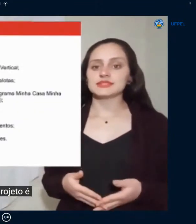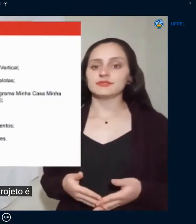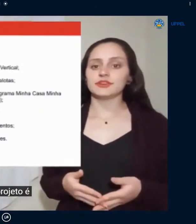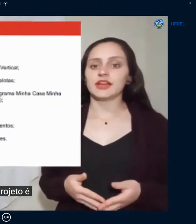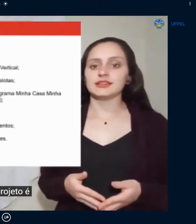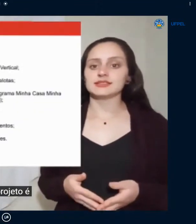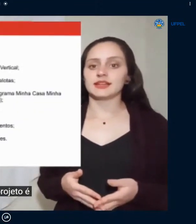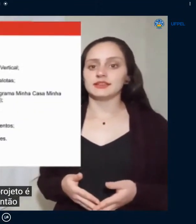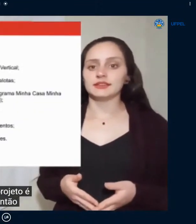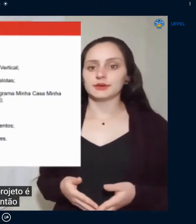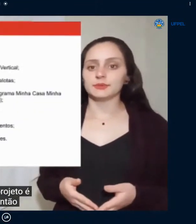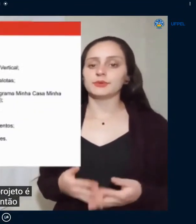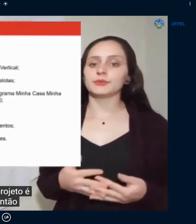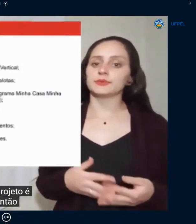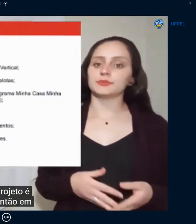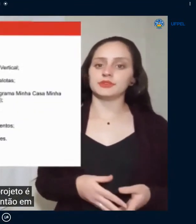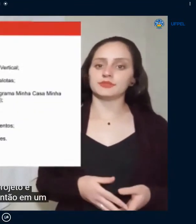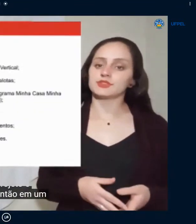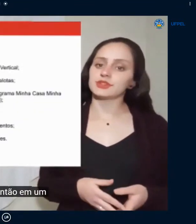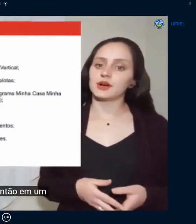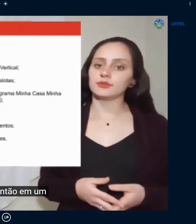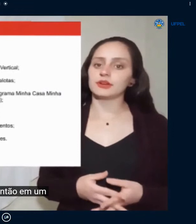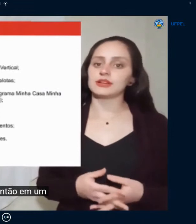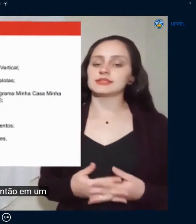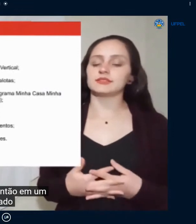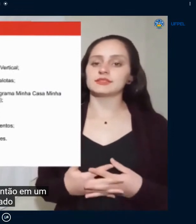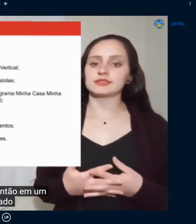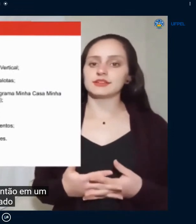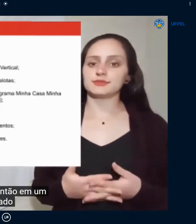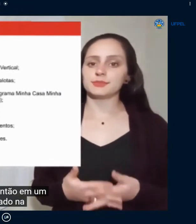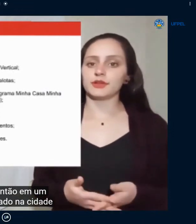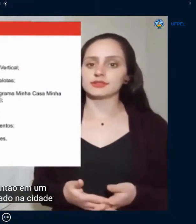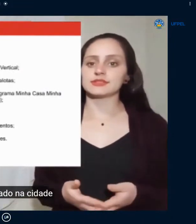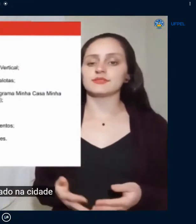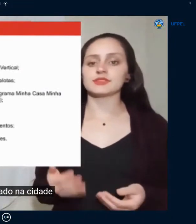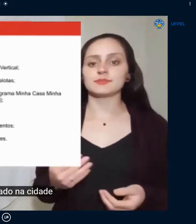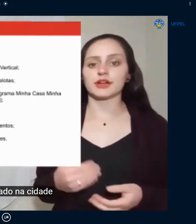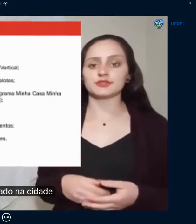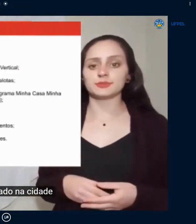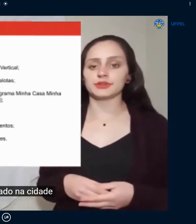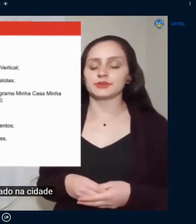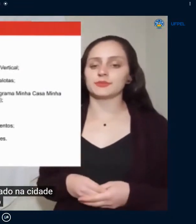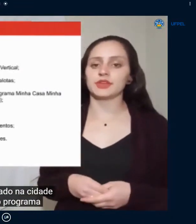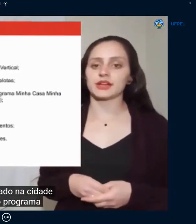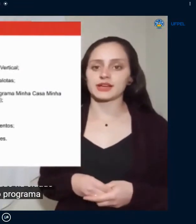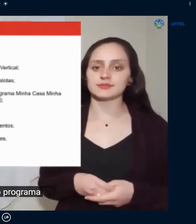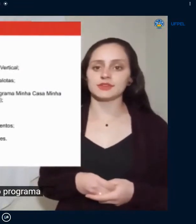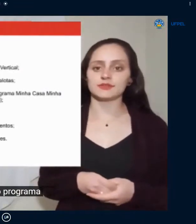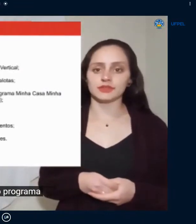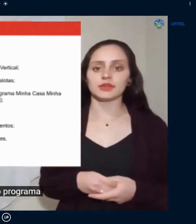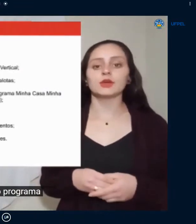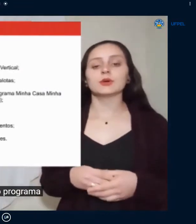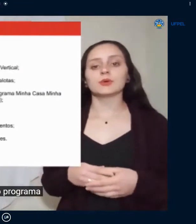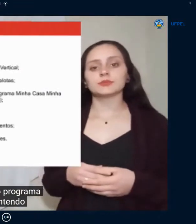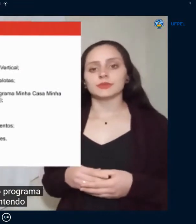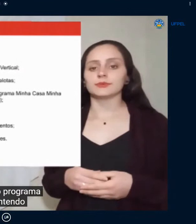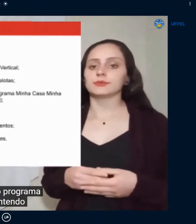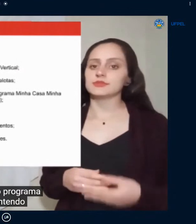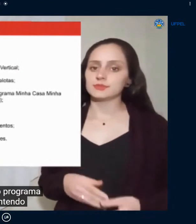A pesquisa foi realizada, então, em um condomínio vertical localizado na cidade de Pelotas, que faz parte do programa Minha Casa Minha